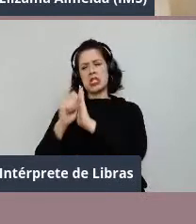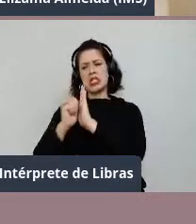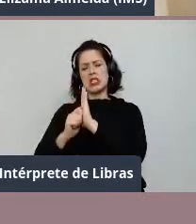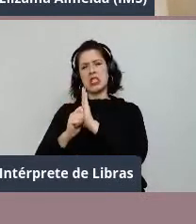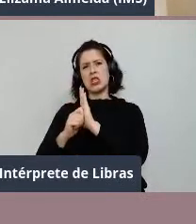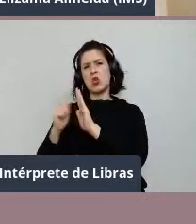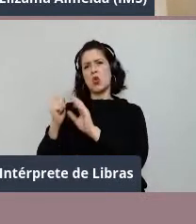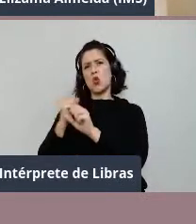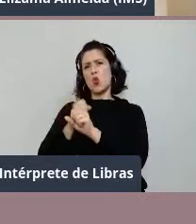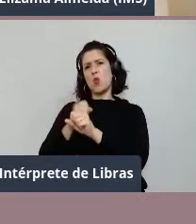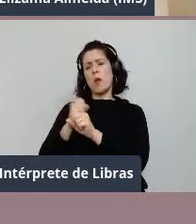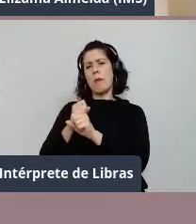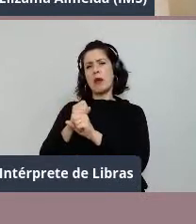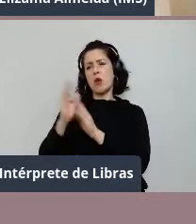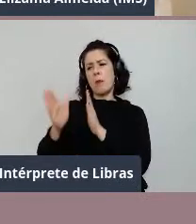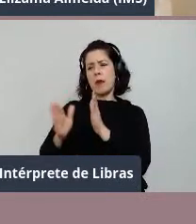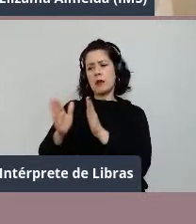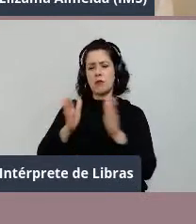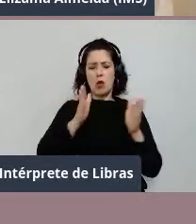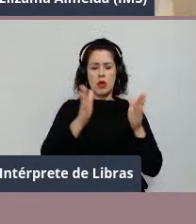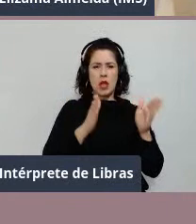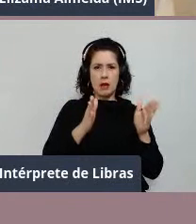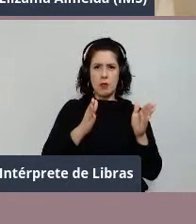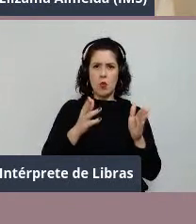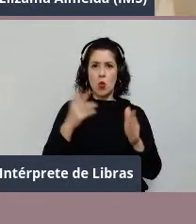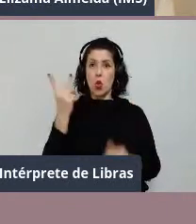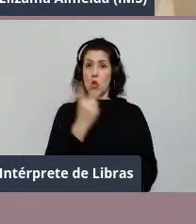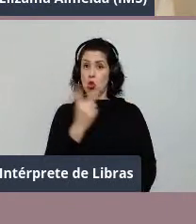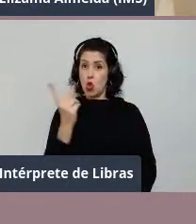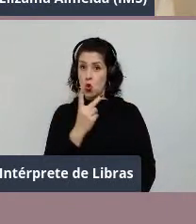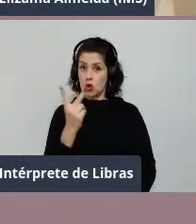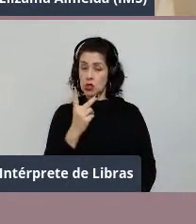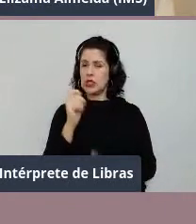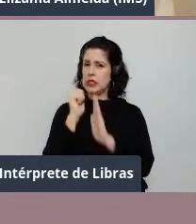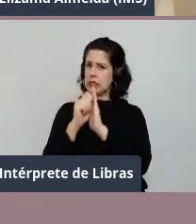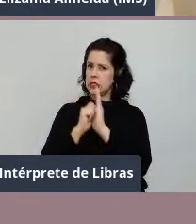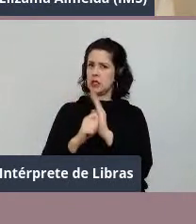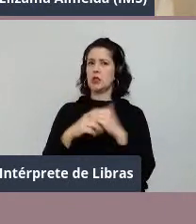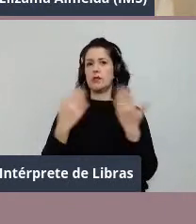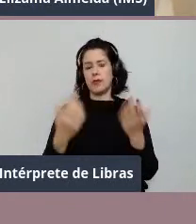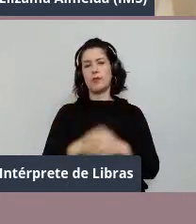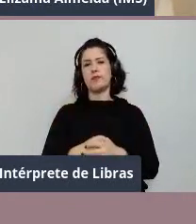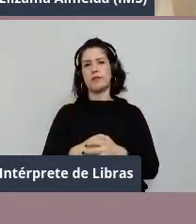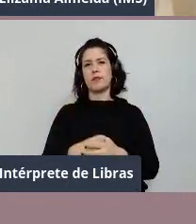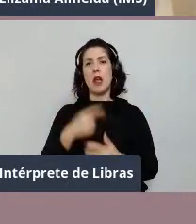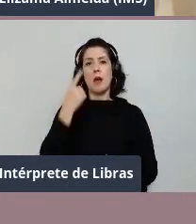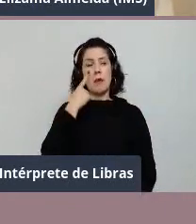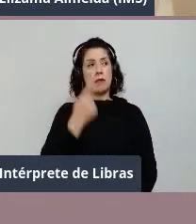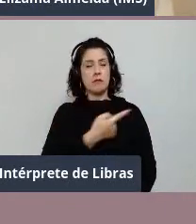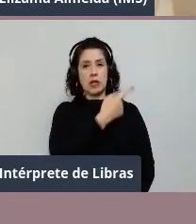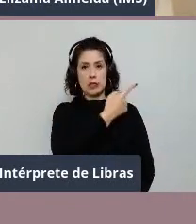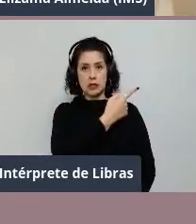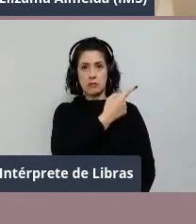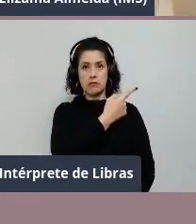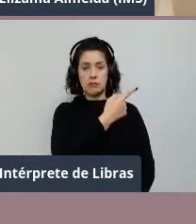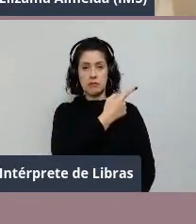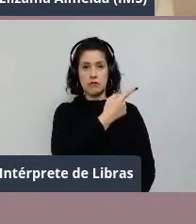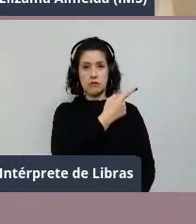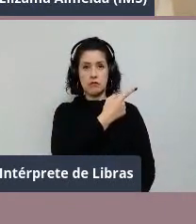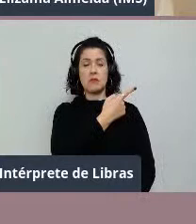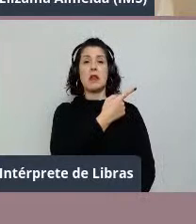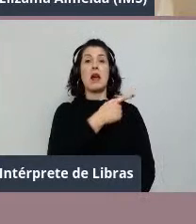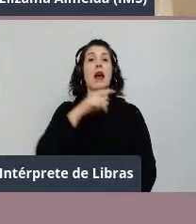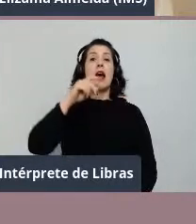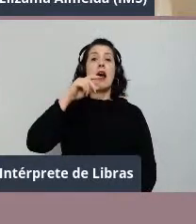em dois momentos, em dois tempos. Um diz respeito a a tinta azul e